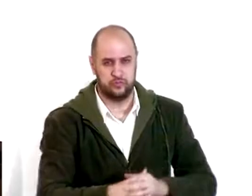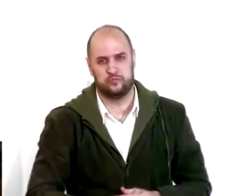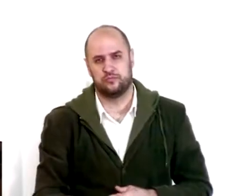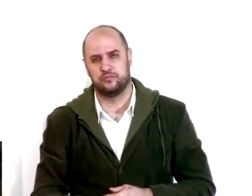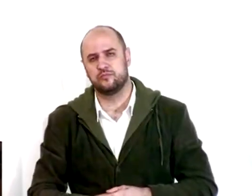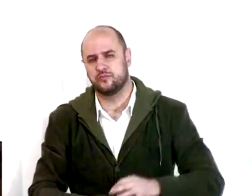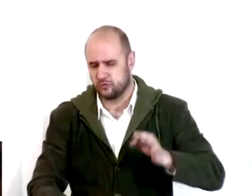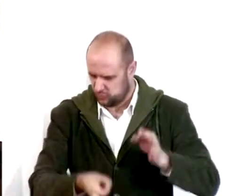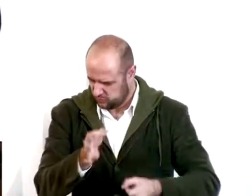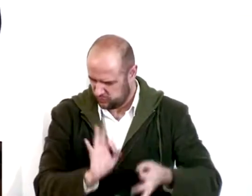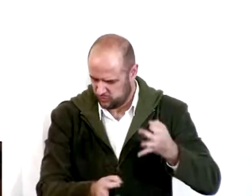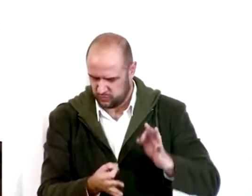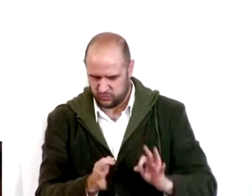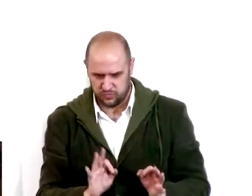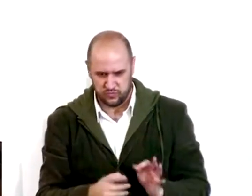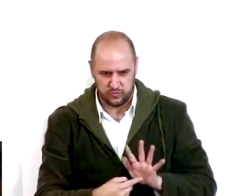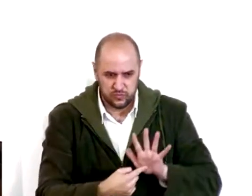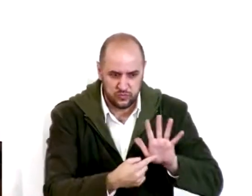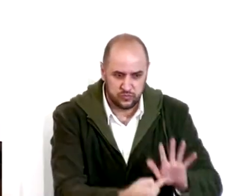dos juízes e as